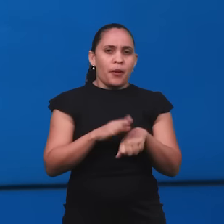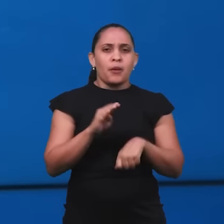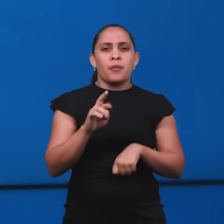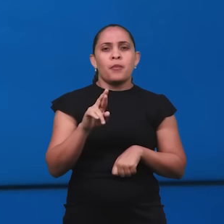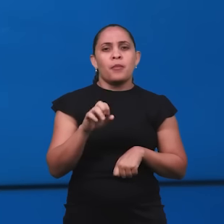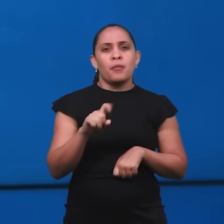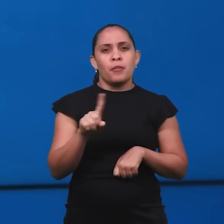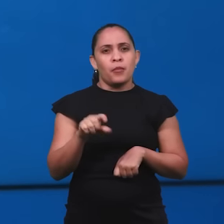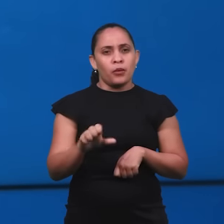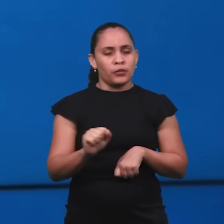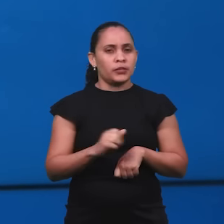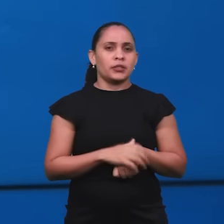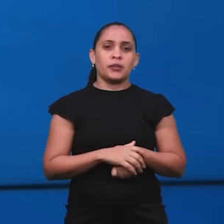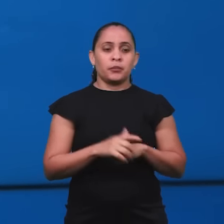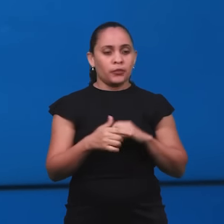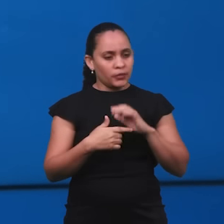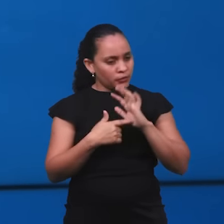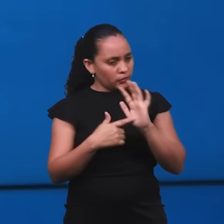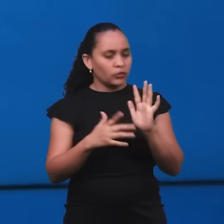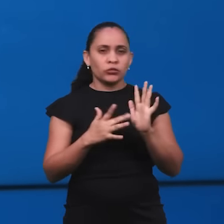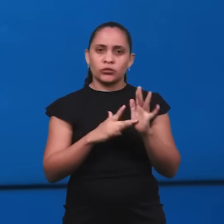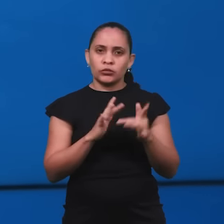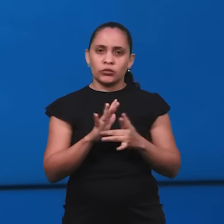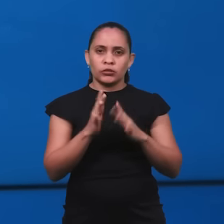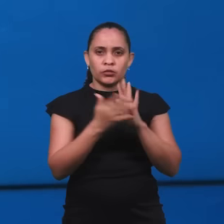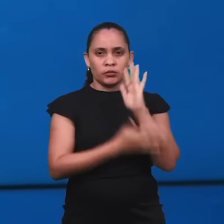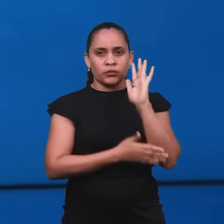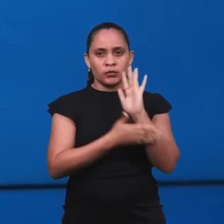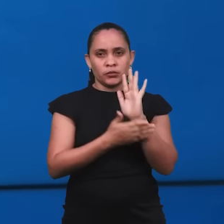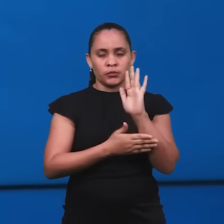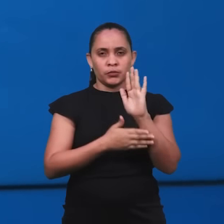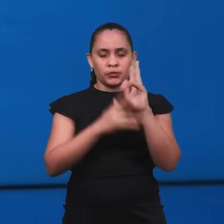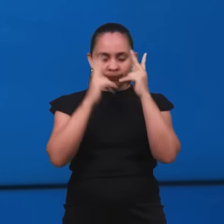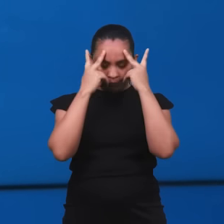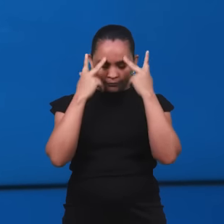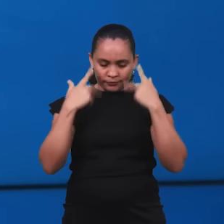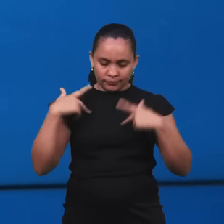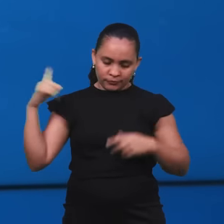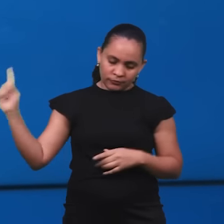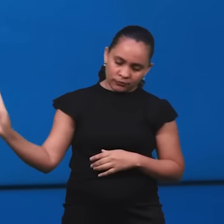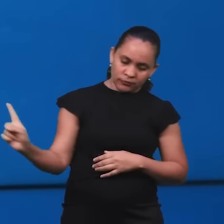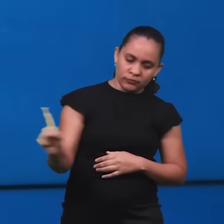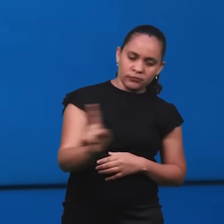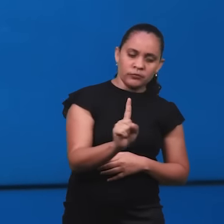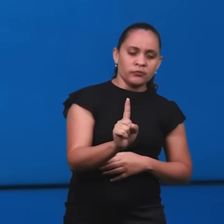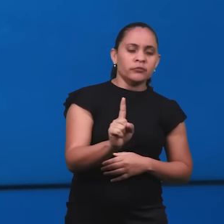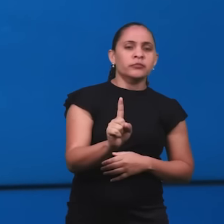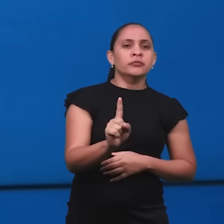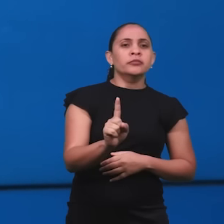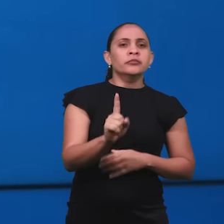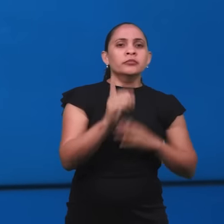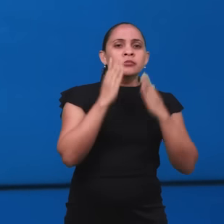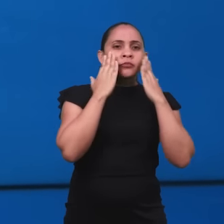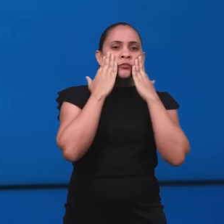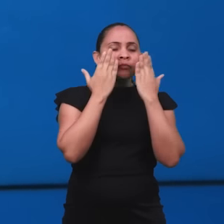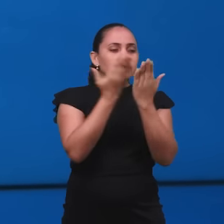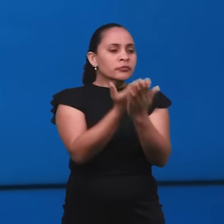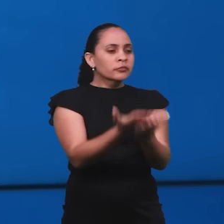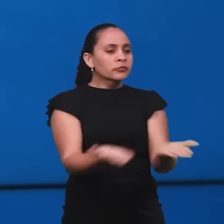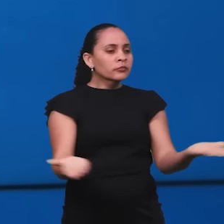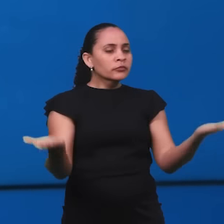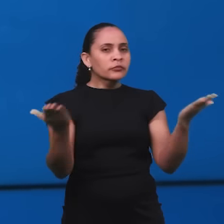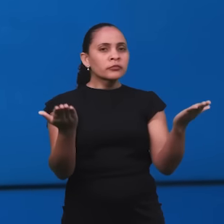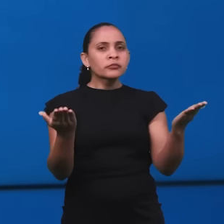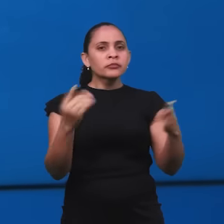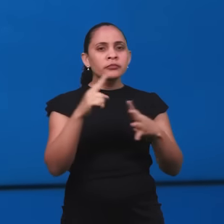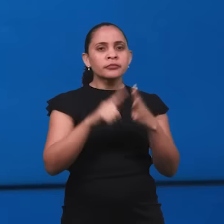na madeira, né? O Senhor Jesus como o homem, ele veio ao mundo e ali ele foi apresentado pelos 4 evangelhos. Então as